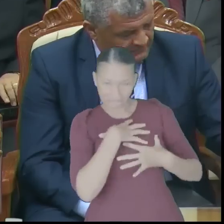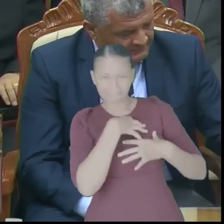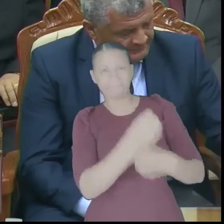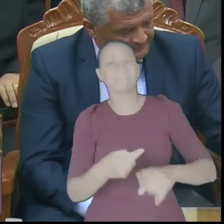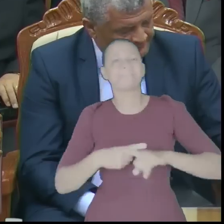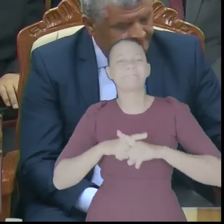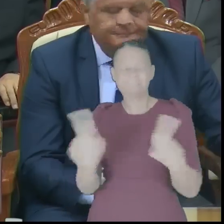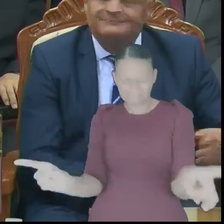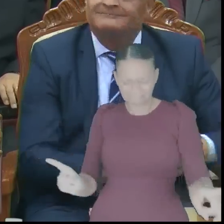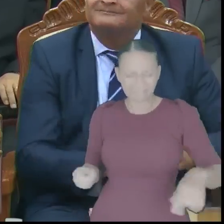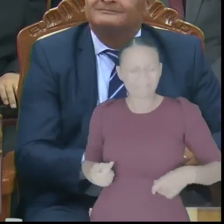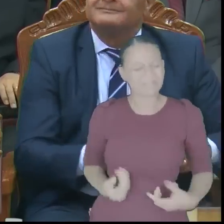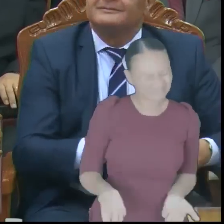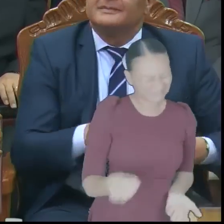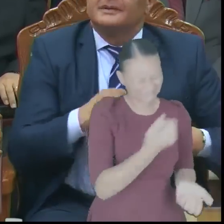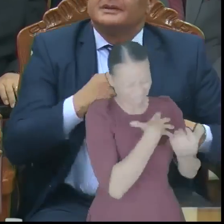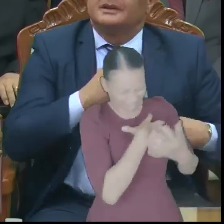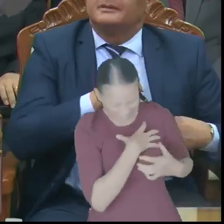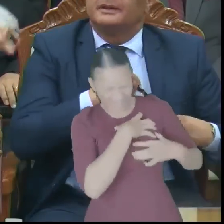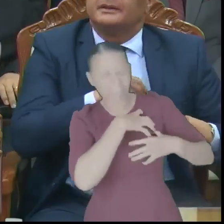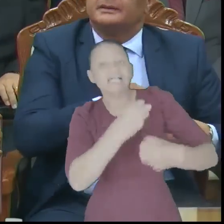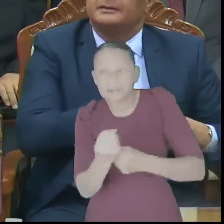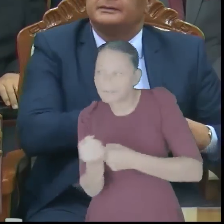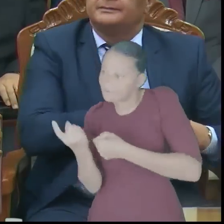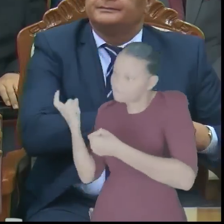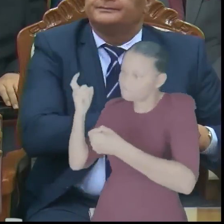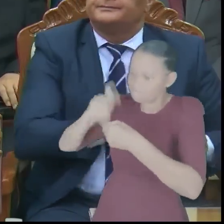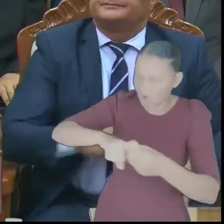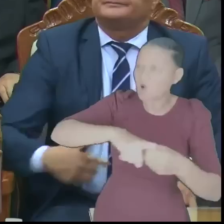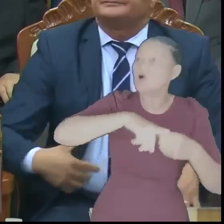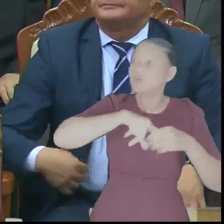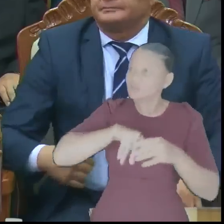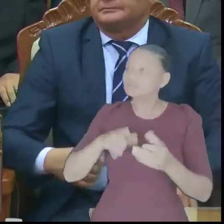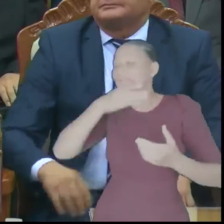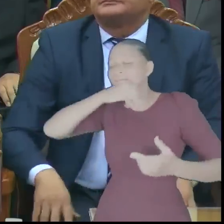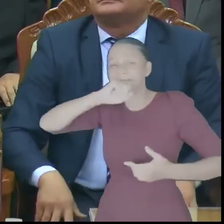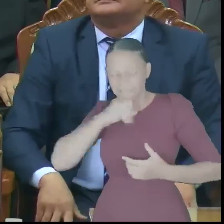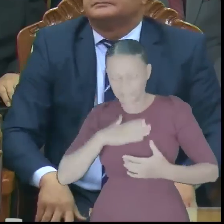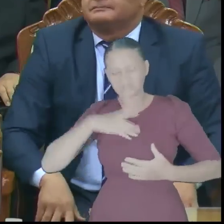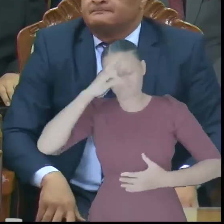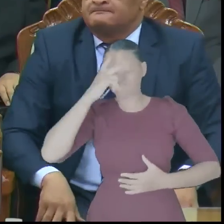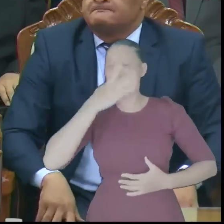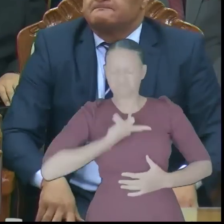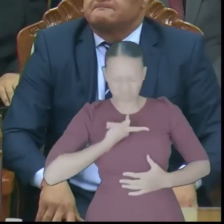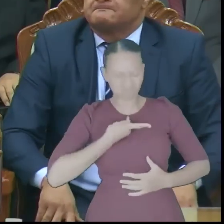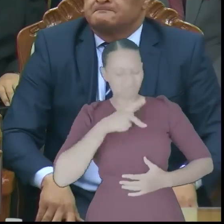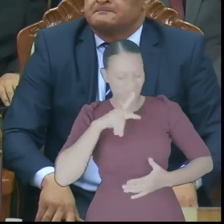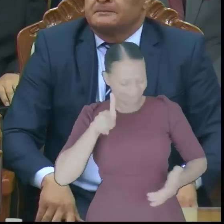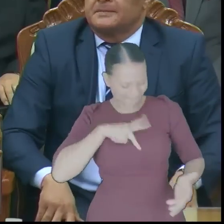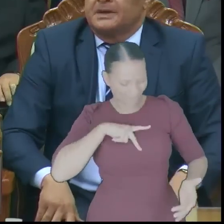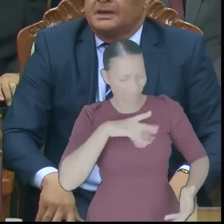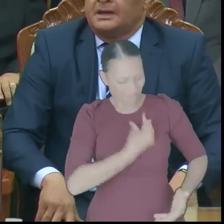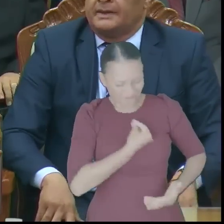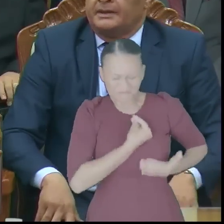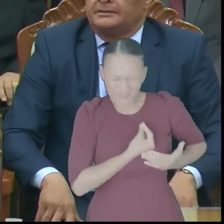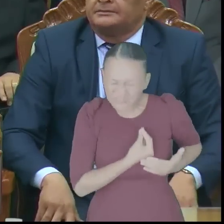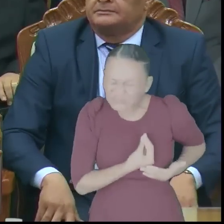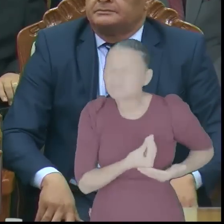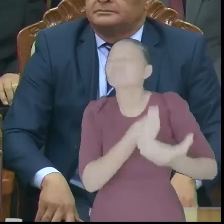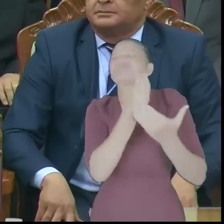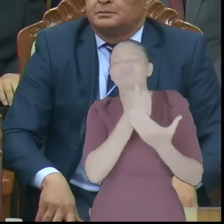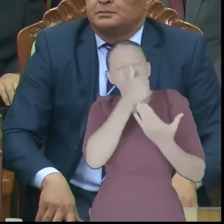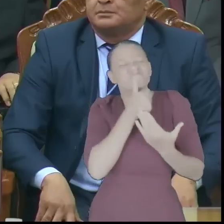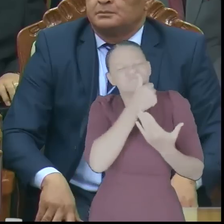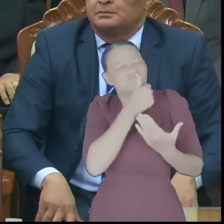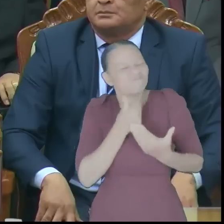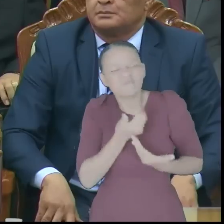quebrar a cadeia, te levar de volta ao Pai, eu mesmo dou a minha vida para te resgatar. Ele entrega,